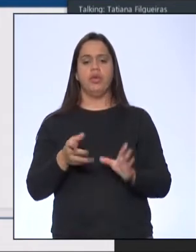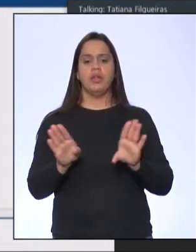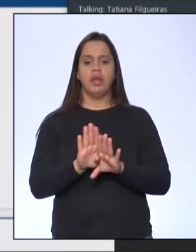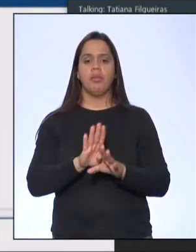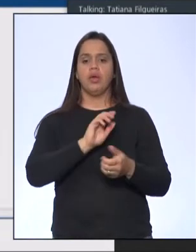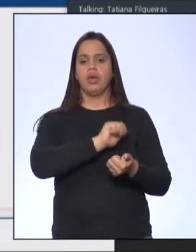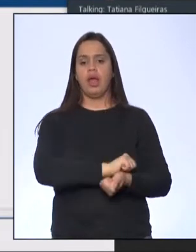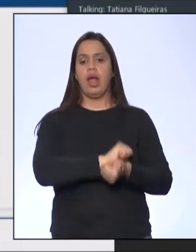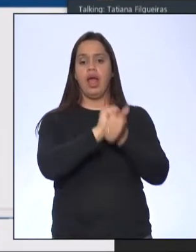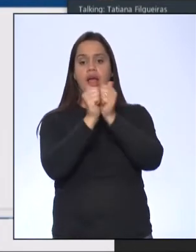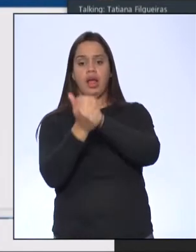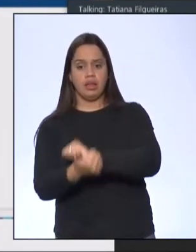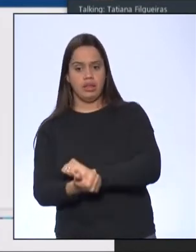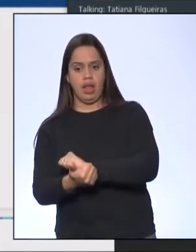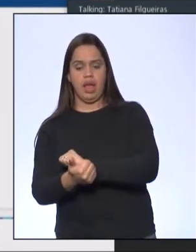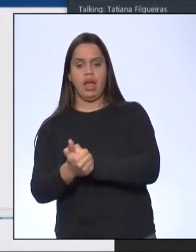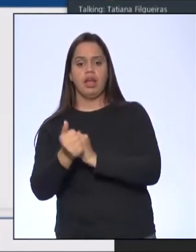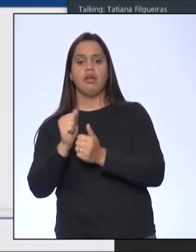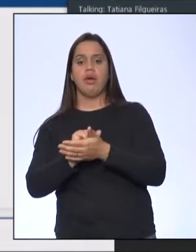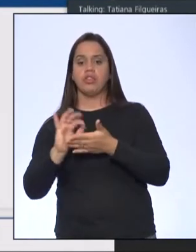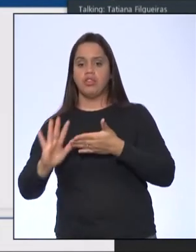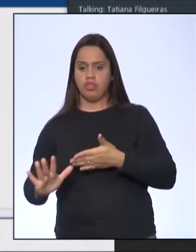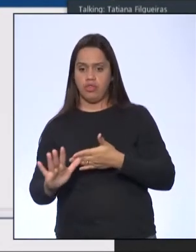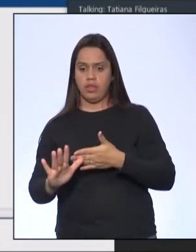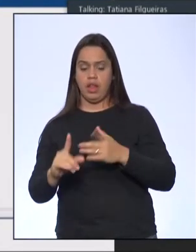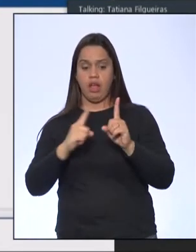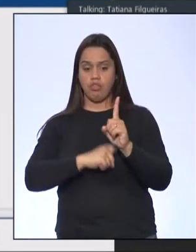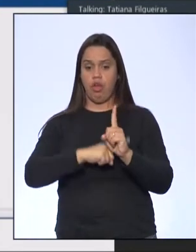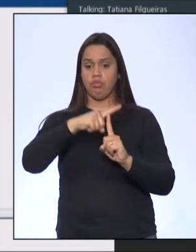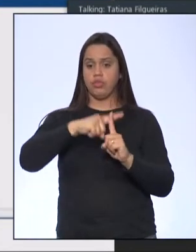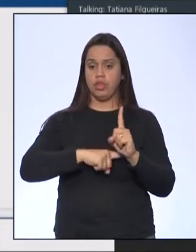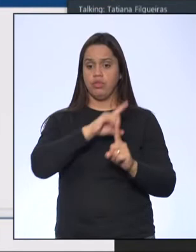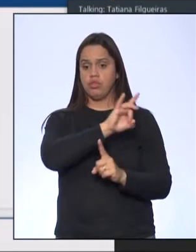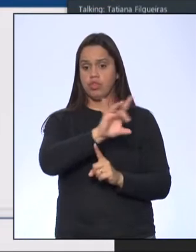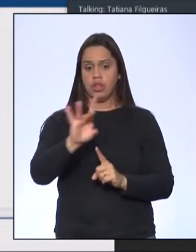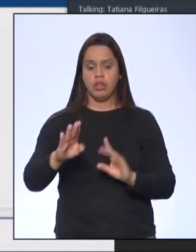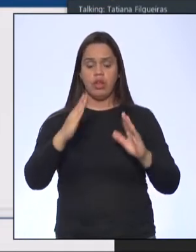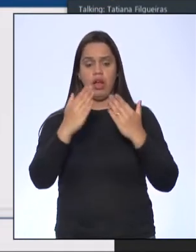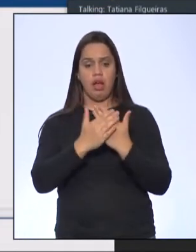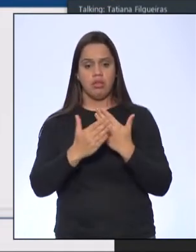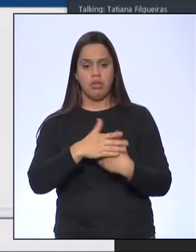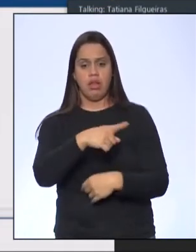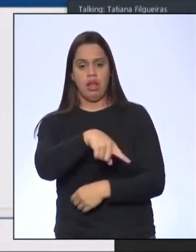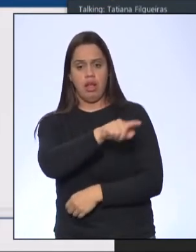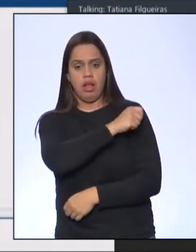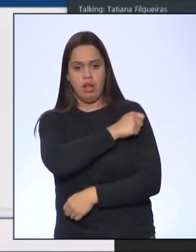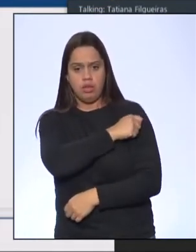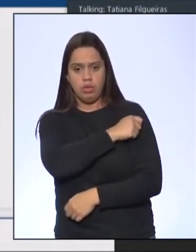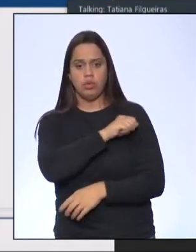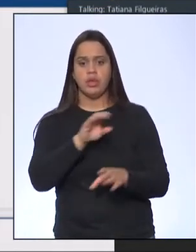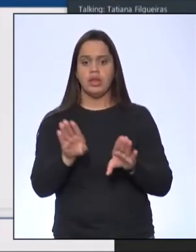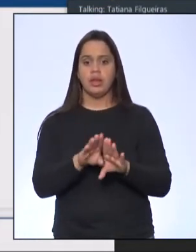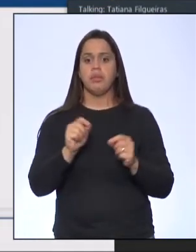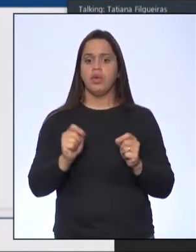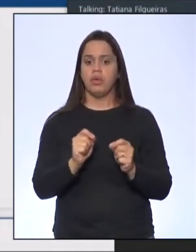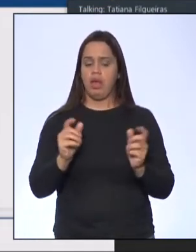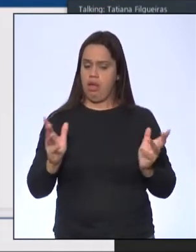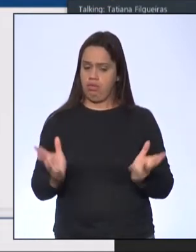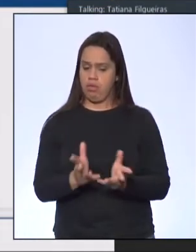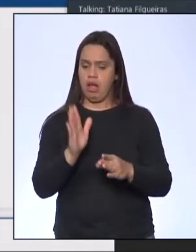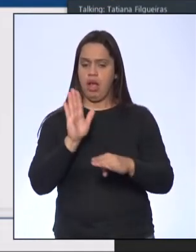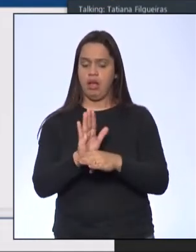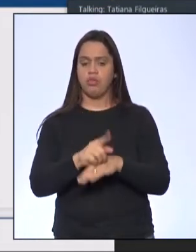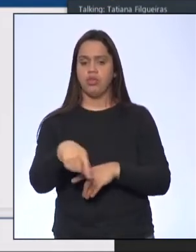de desenvolvimento de cada estudante e desenvolvem os estudantes para que eles saibam gerenciar conflitos e trabalhar de